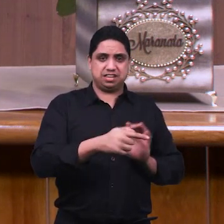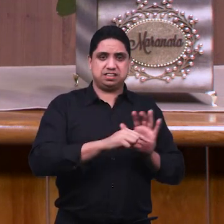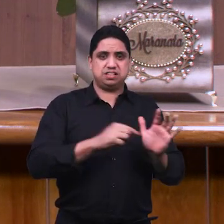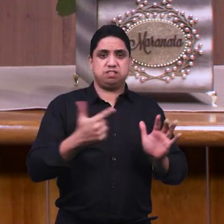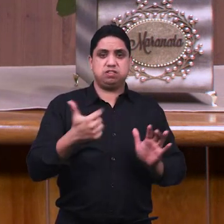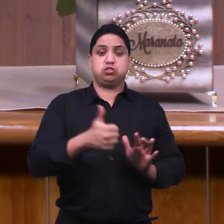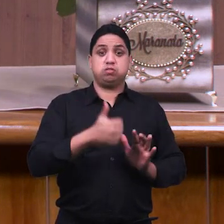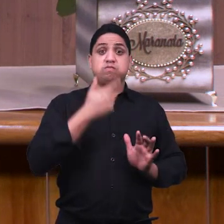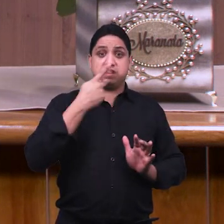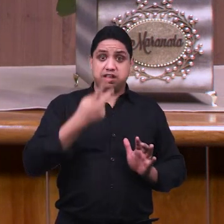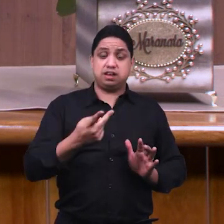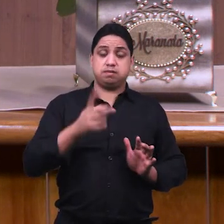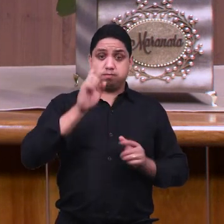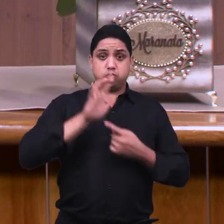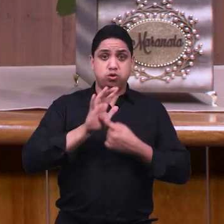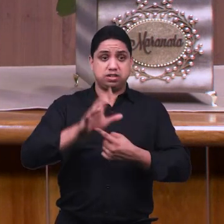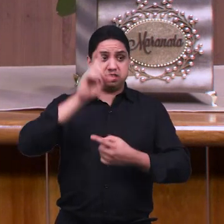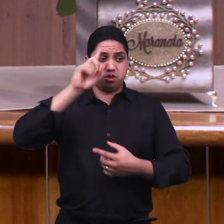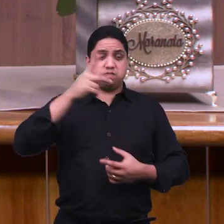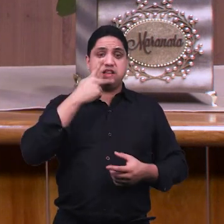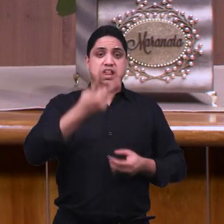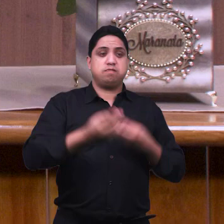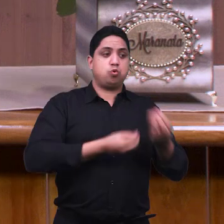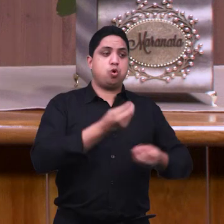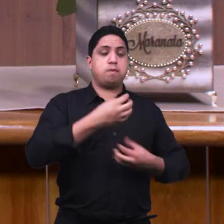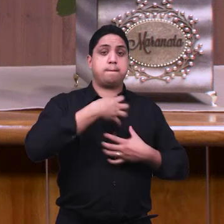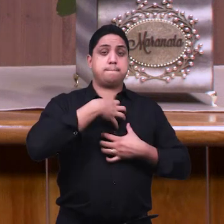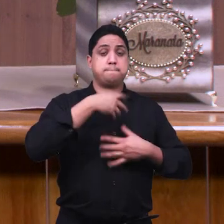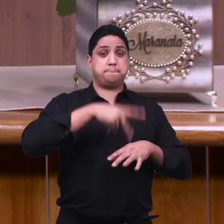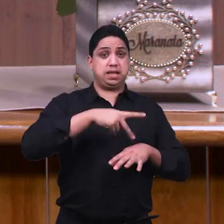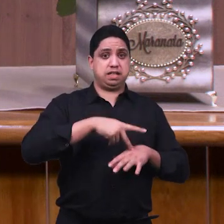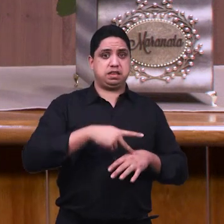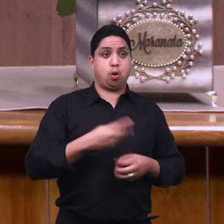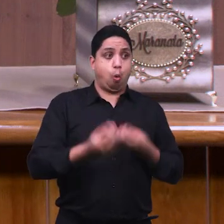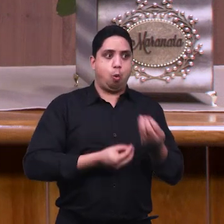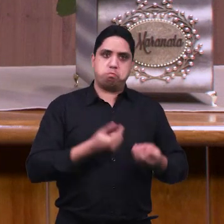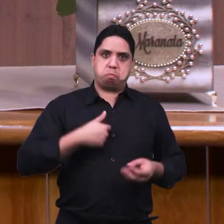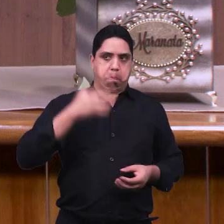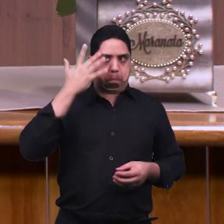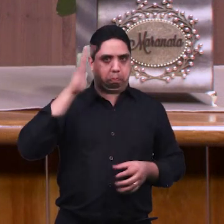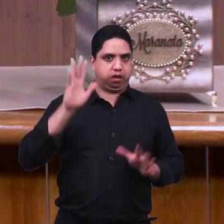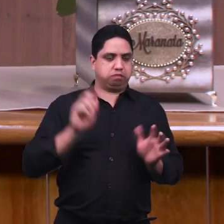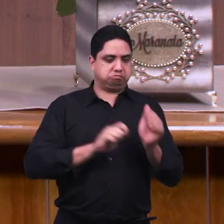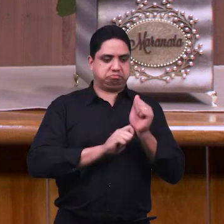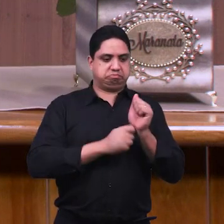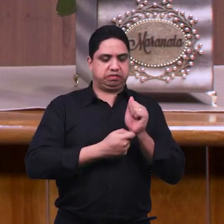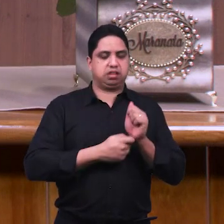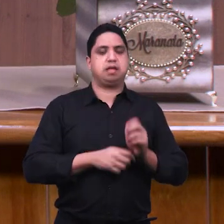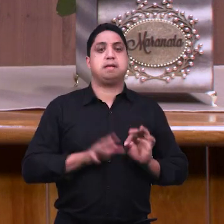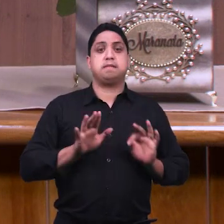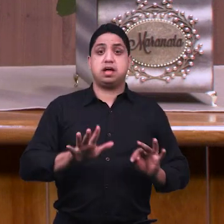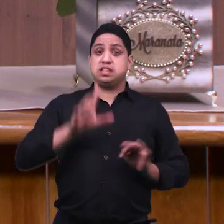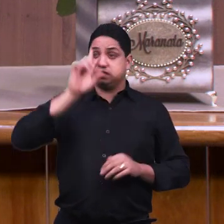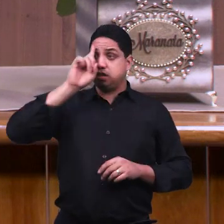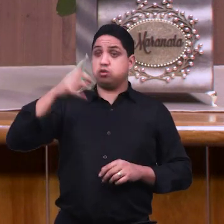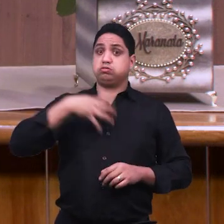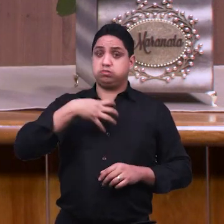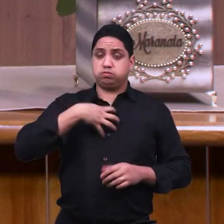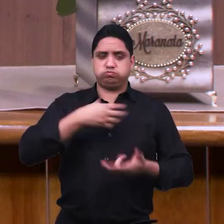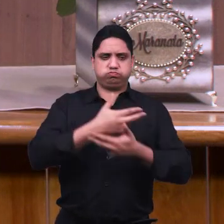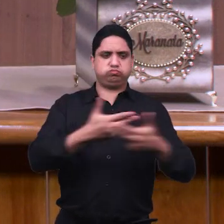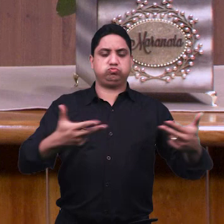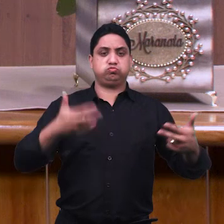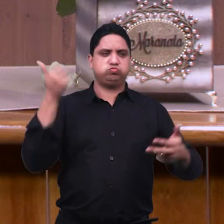Números 27, 21, fala que Deus falava dessa forma. Então, Deus tem suas formas de falar com o homem. Ele fala